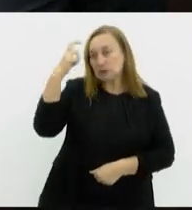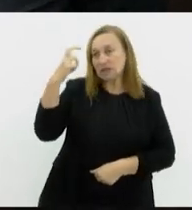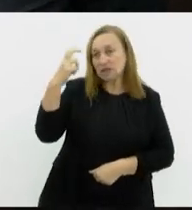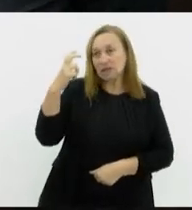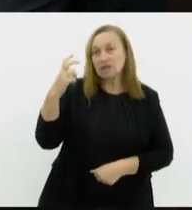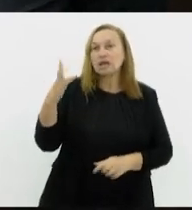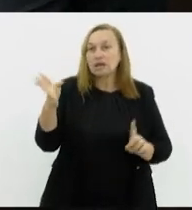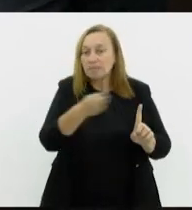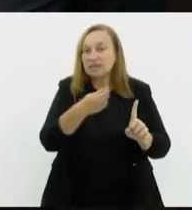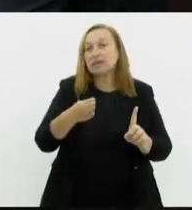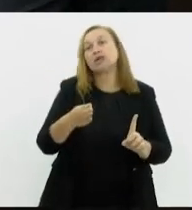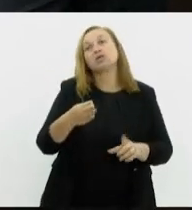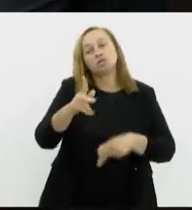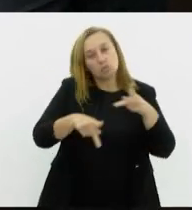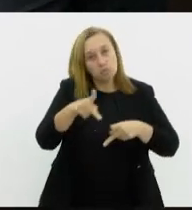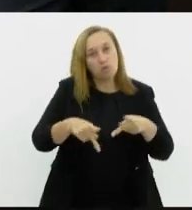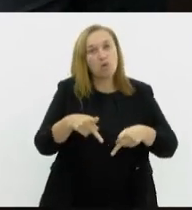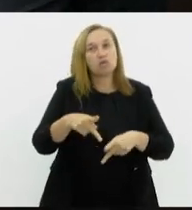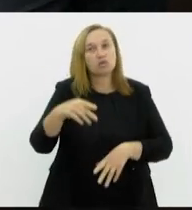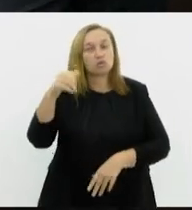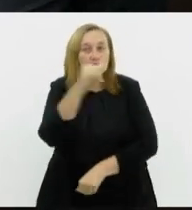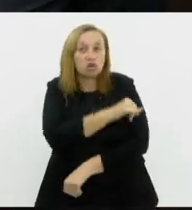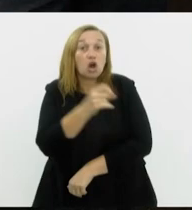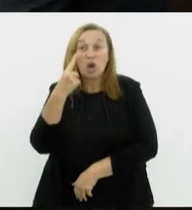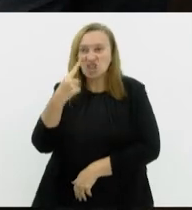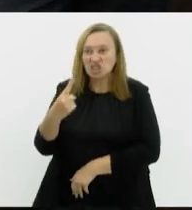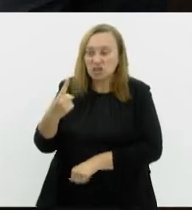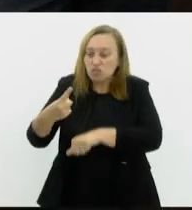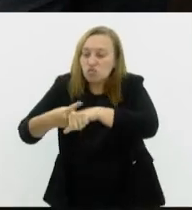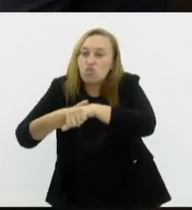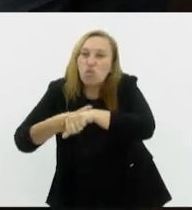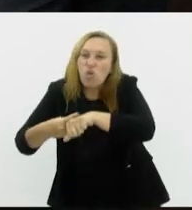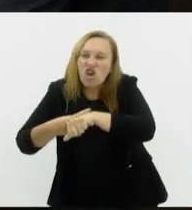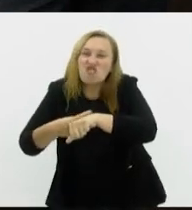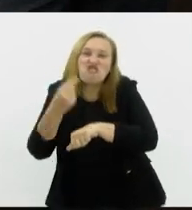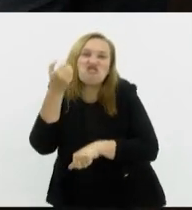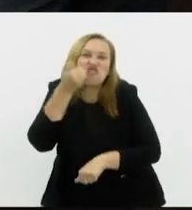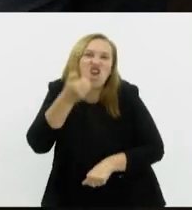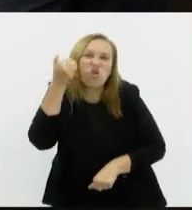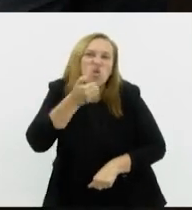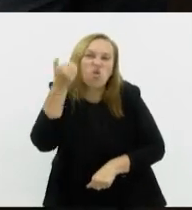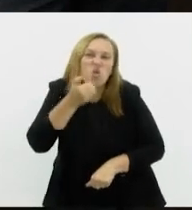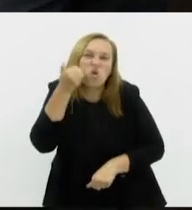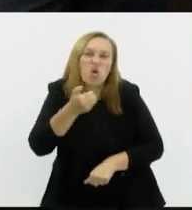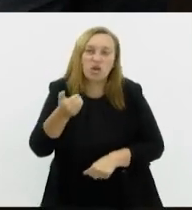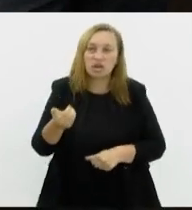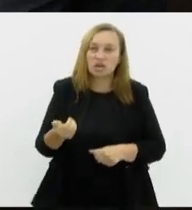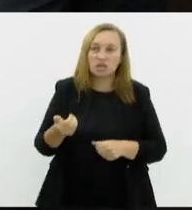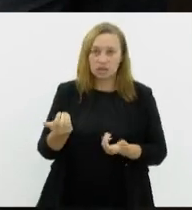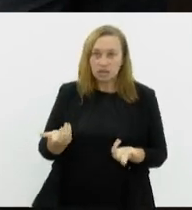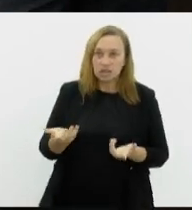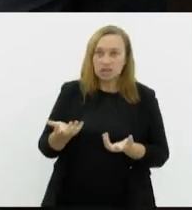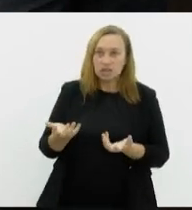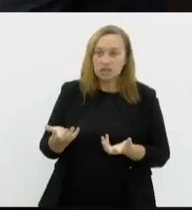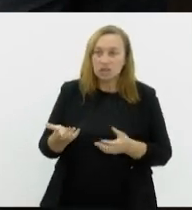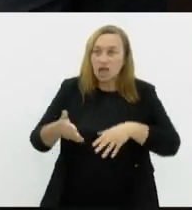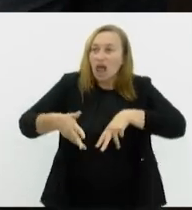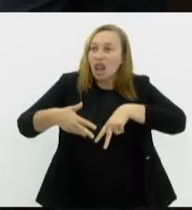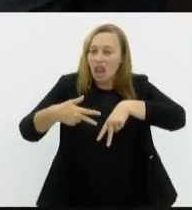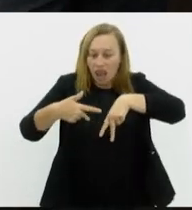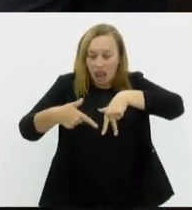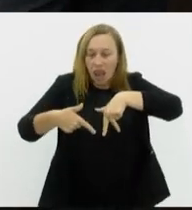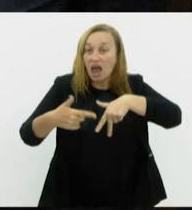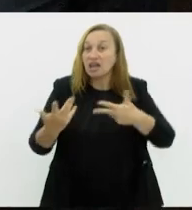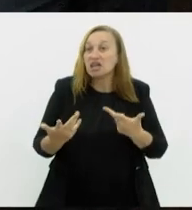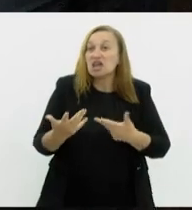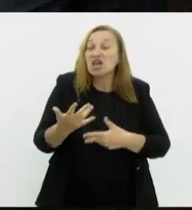tapa na cara do cidadão do Rio de Janeiro. O que a gente viu foi lascívia, pouca vergonha, sexualização para as crianças, ferindo o Estatuto da Criança e